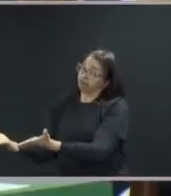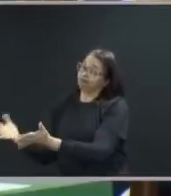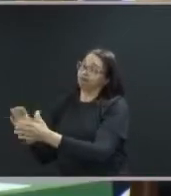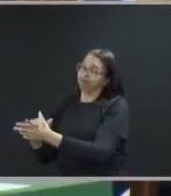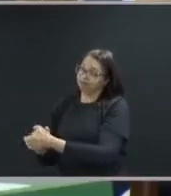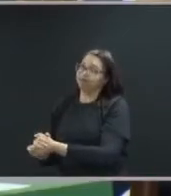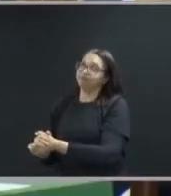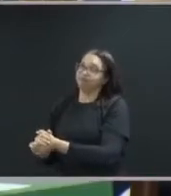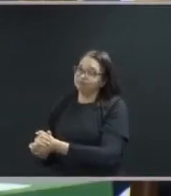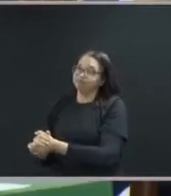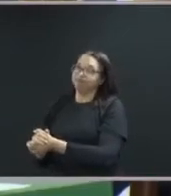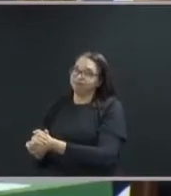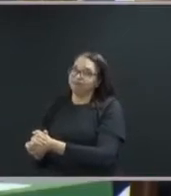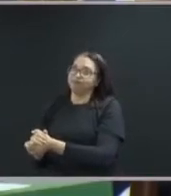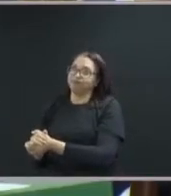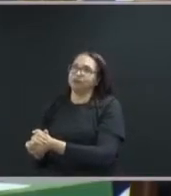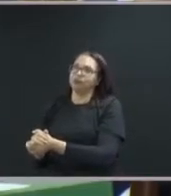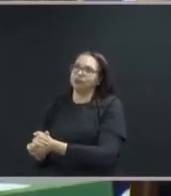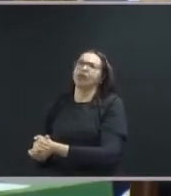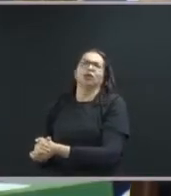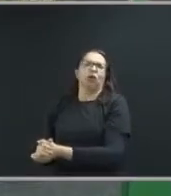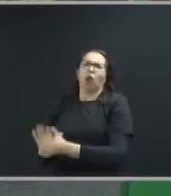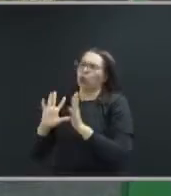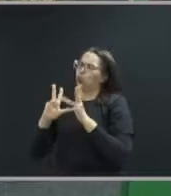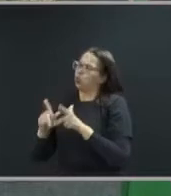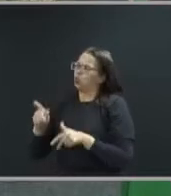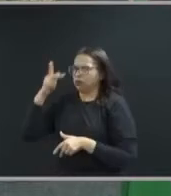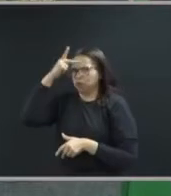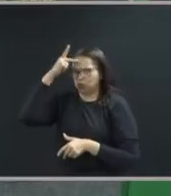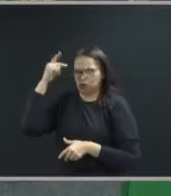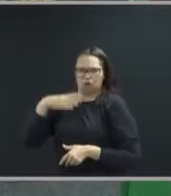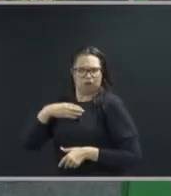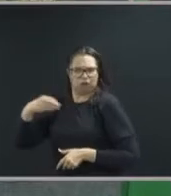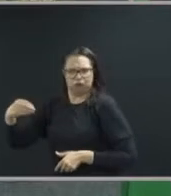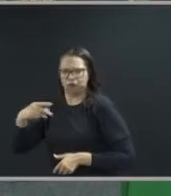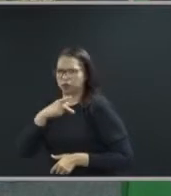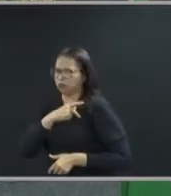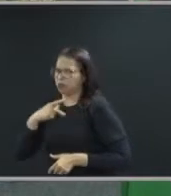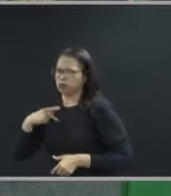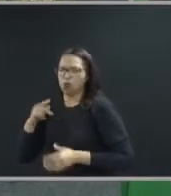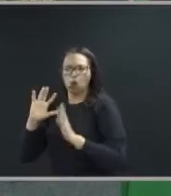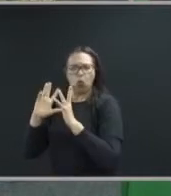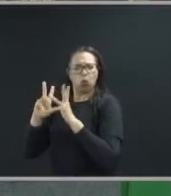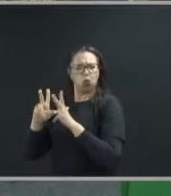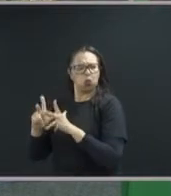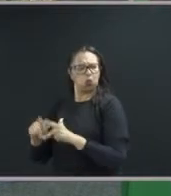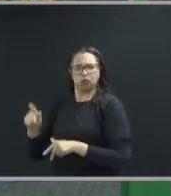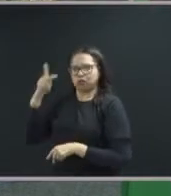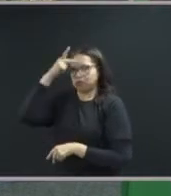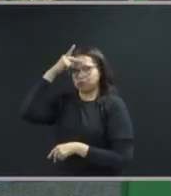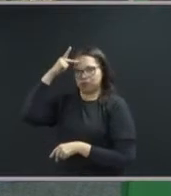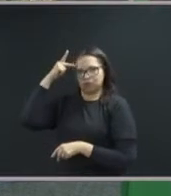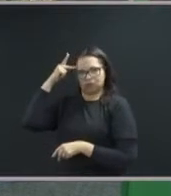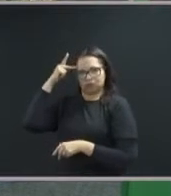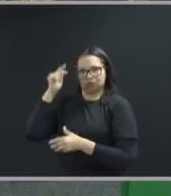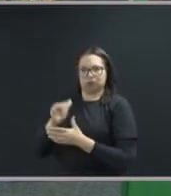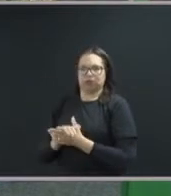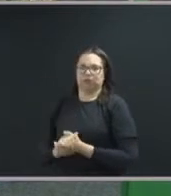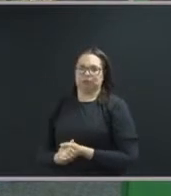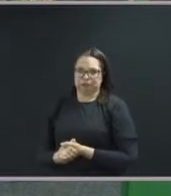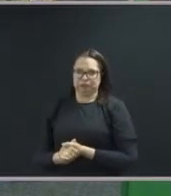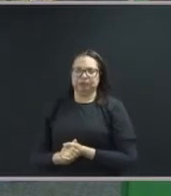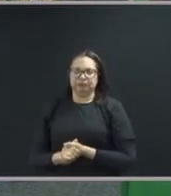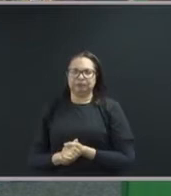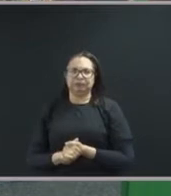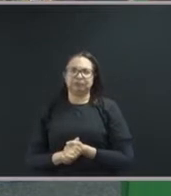filho passa pela disciplina. Amém? Então fica tranquilo. Pastor, os irmãos são injustos. É injusto nada, meu